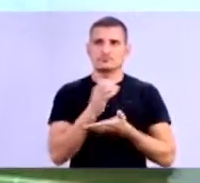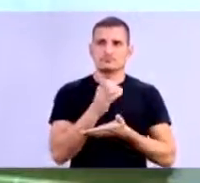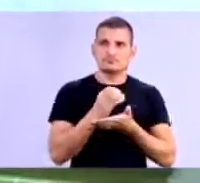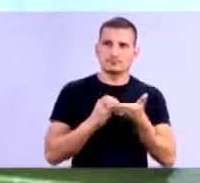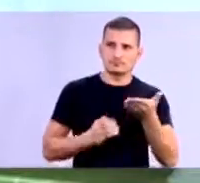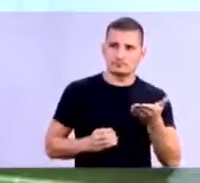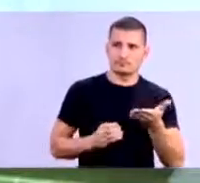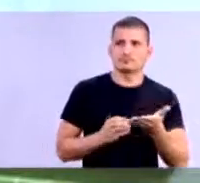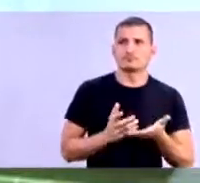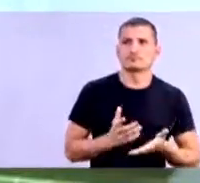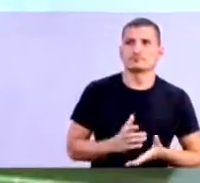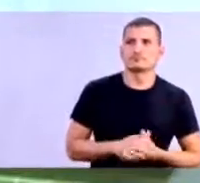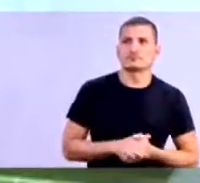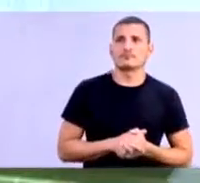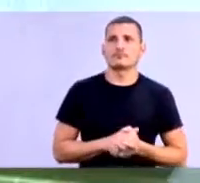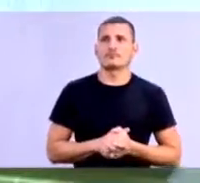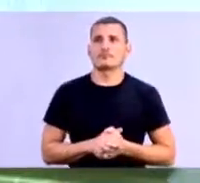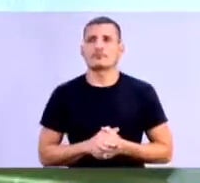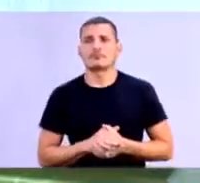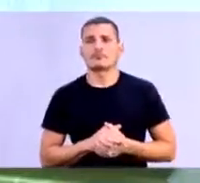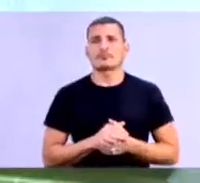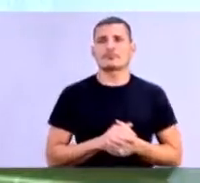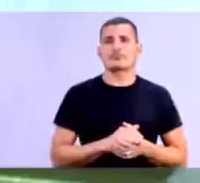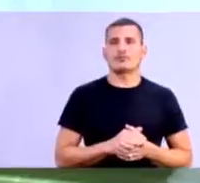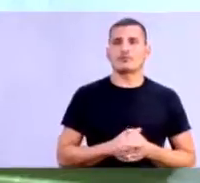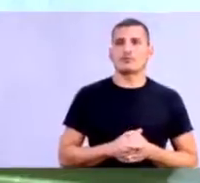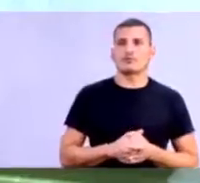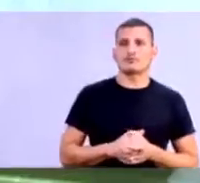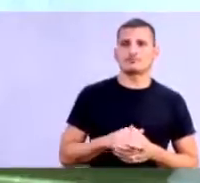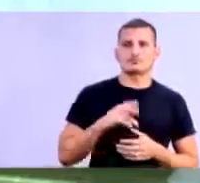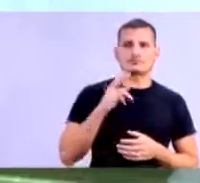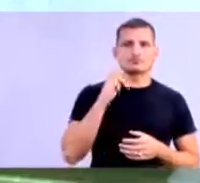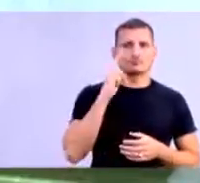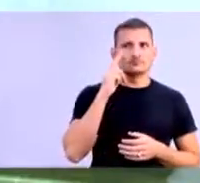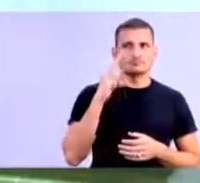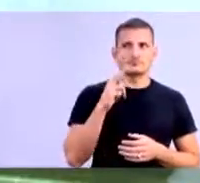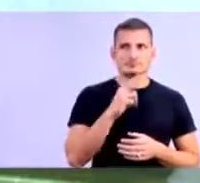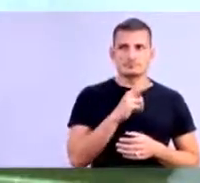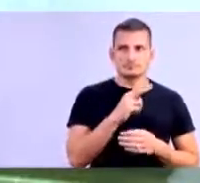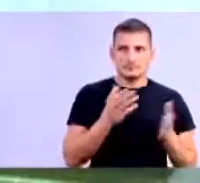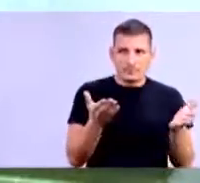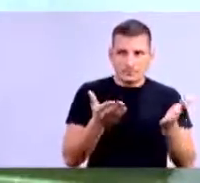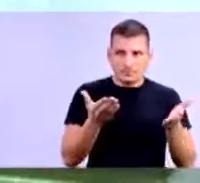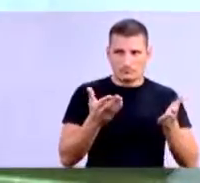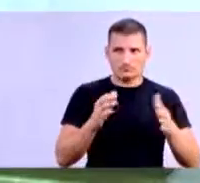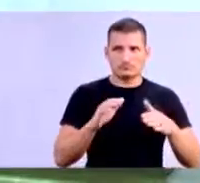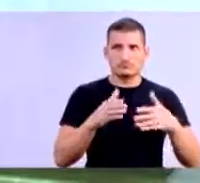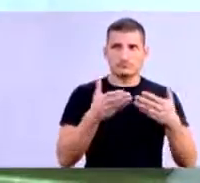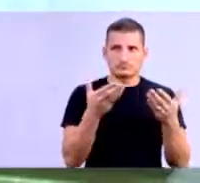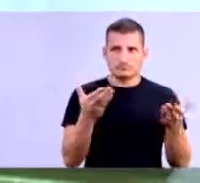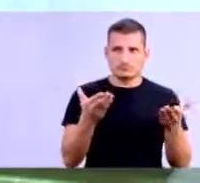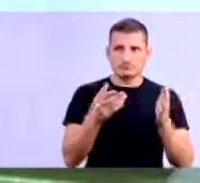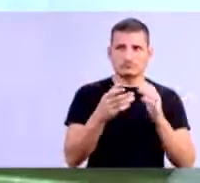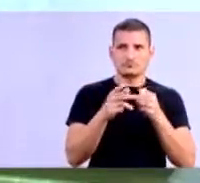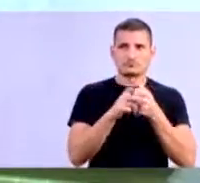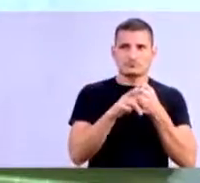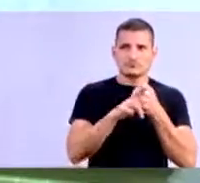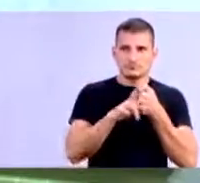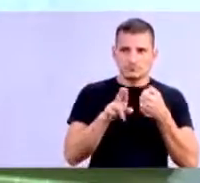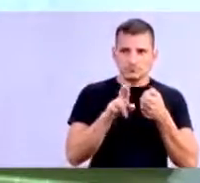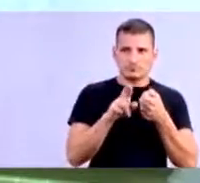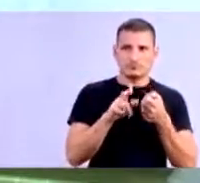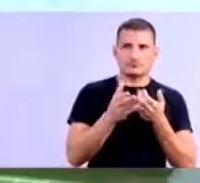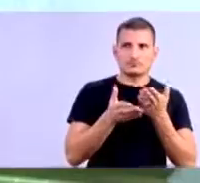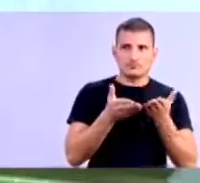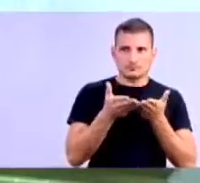ofício para um determinado destinatário. Vamos ver agora quais são esses pronomes de tratamento e